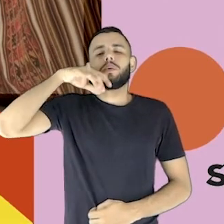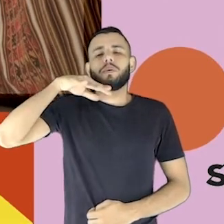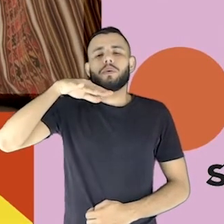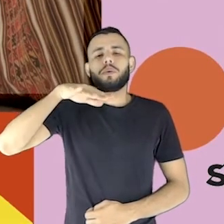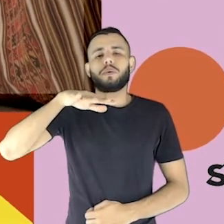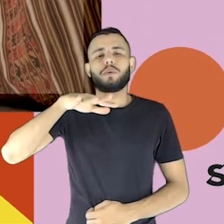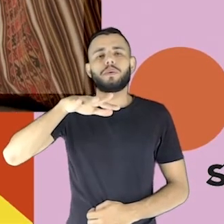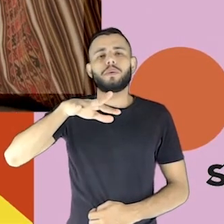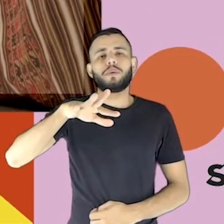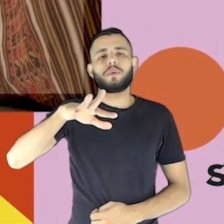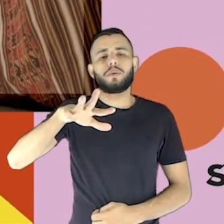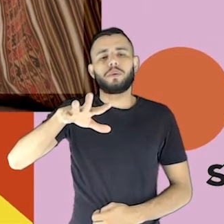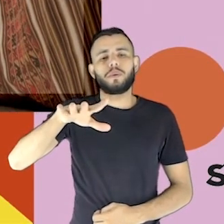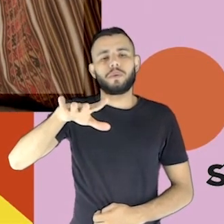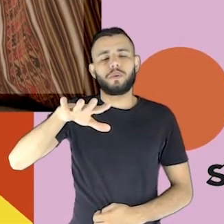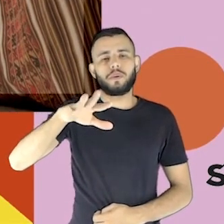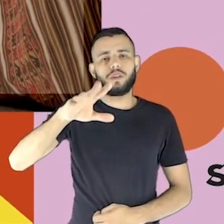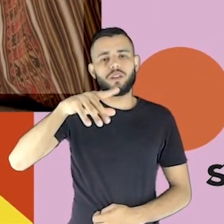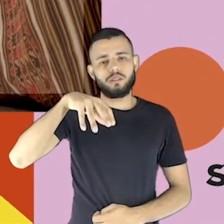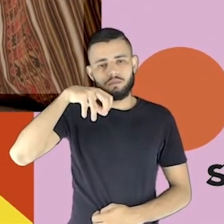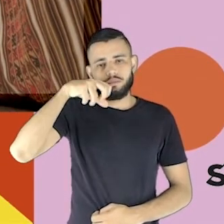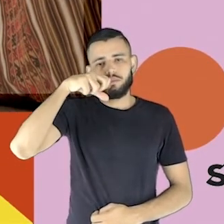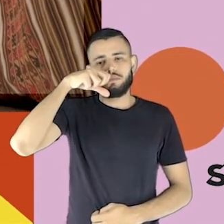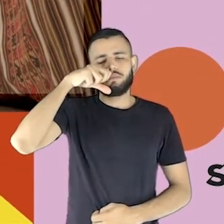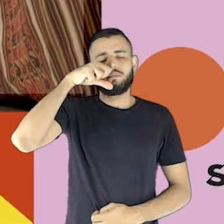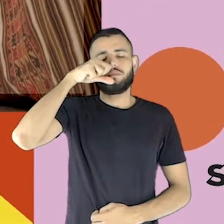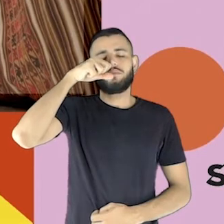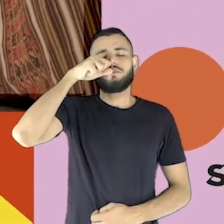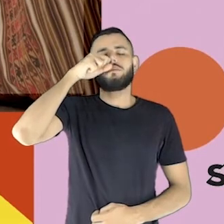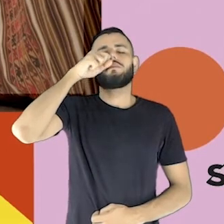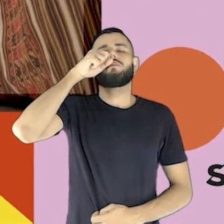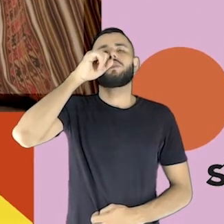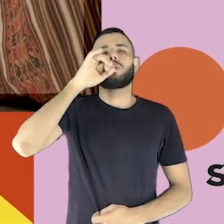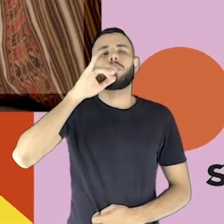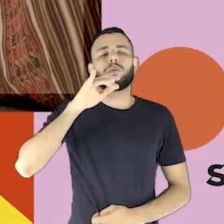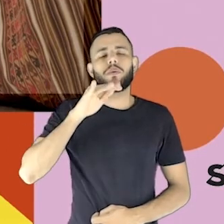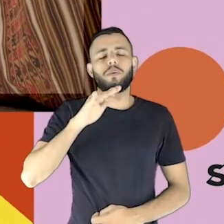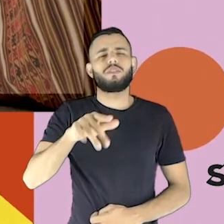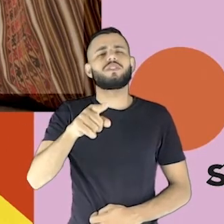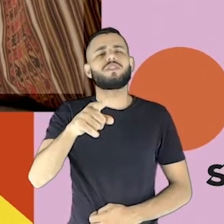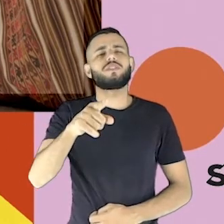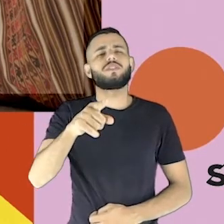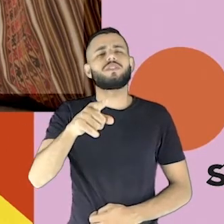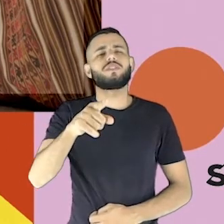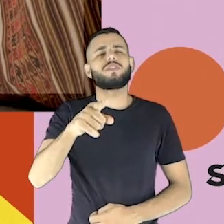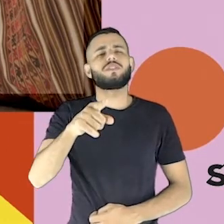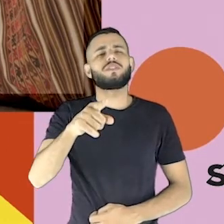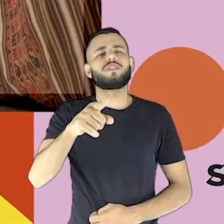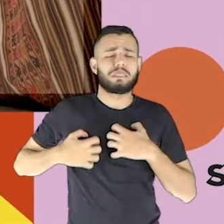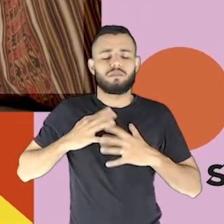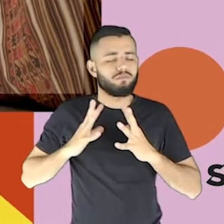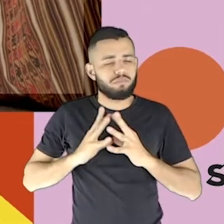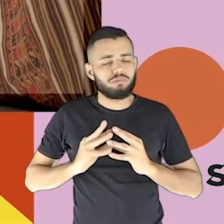E a cada nova inspiração, eu vou desfazendo nós, aliviando